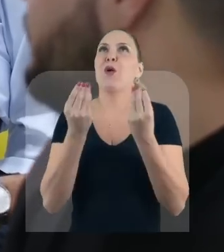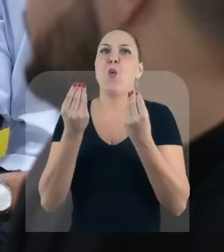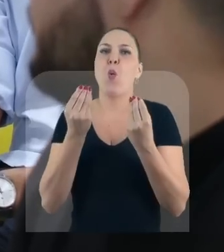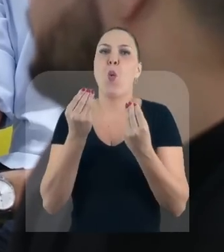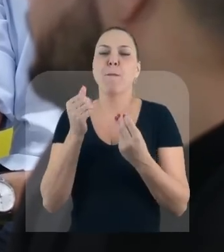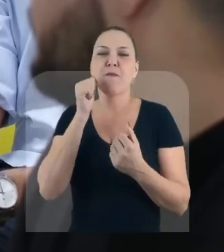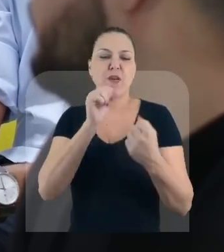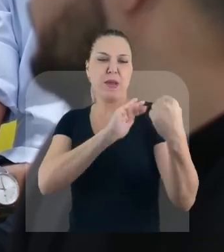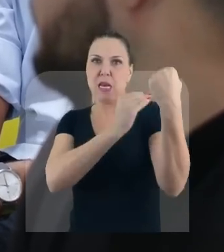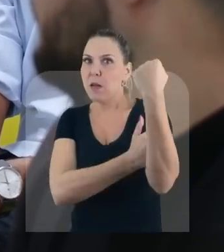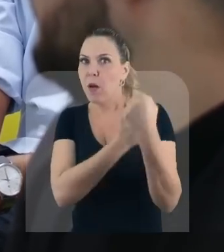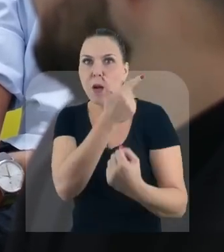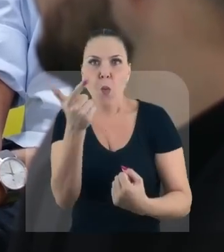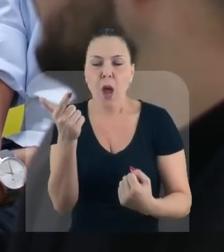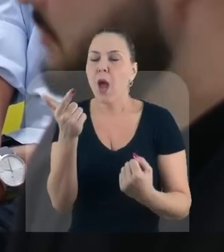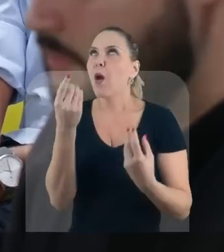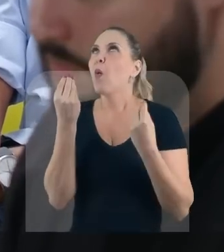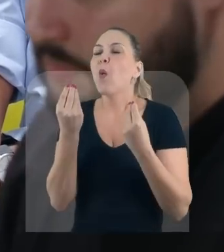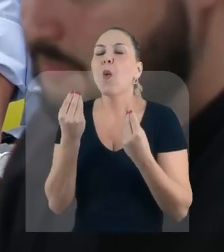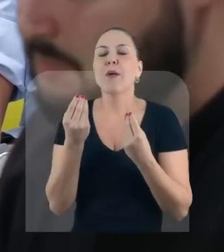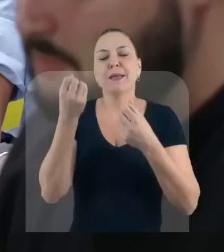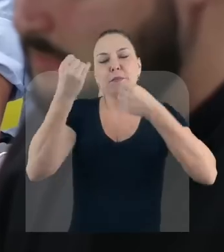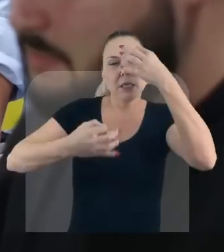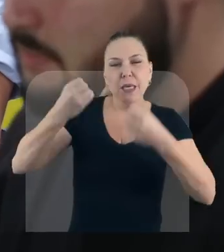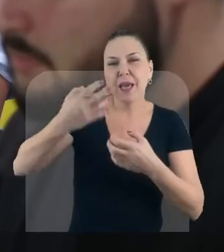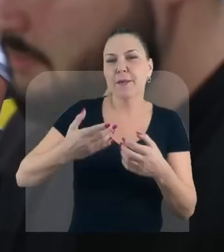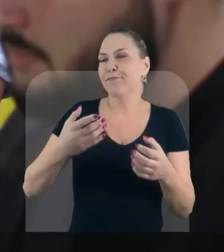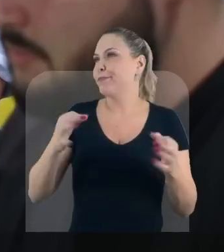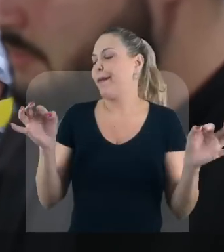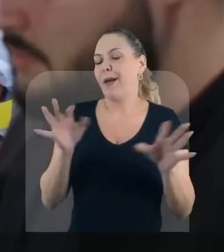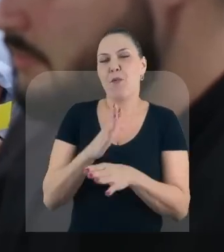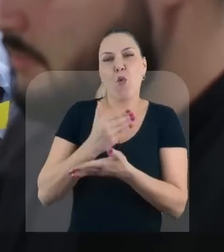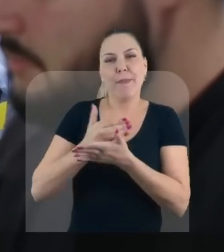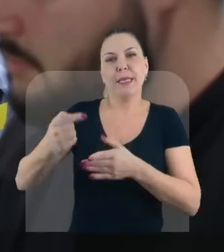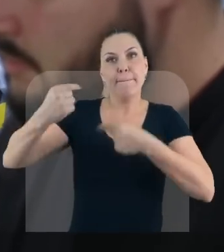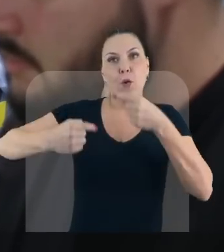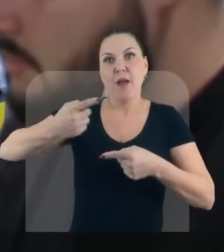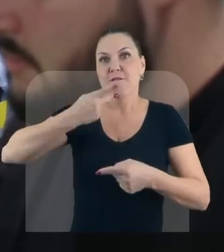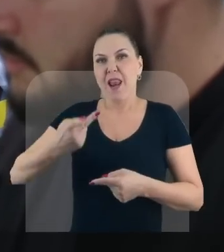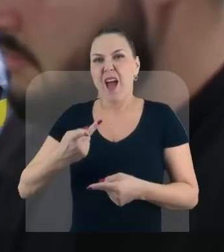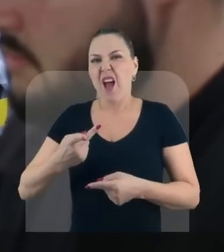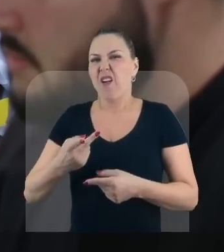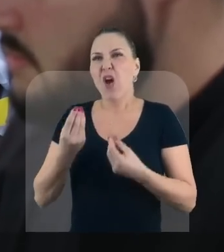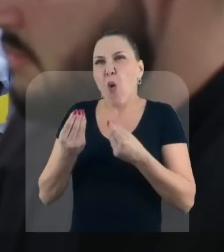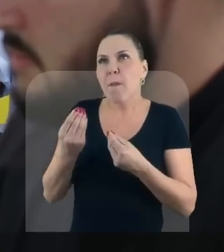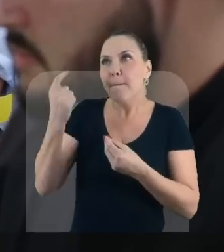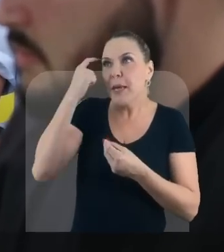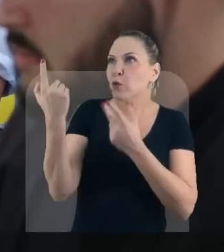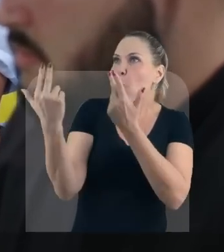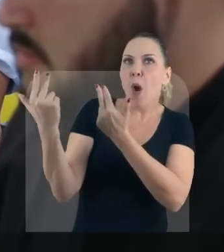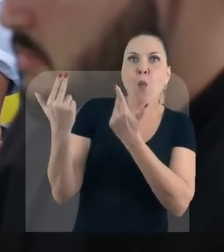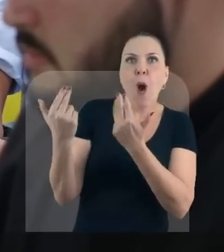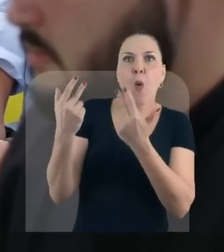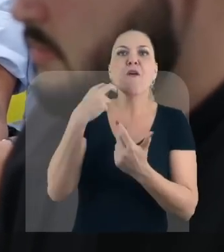isso. Peguei o livro da Ana como exemplo, né? Feminismo não é isso, expliquei. Aí acabou. Comecei a falar de política e como o Luan falou, velho, muita gente falava, poxa, eu penso que nem você,